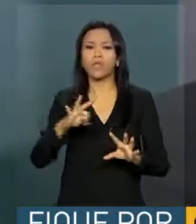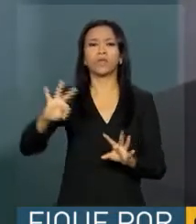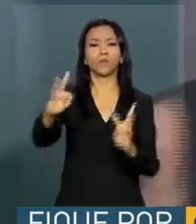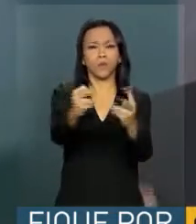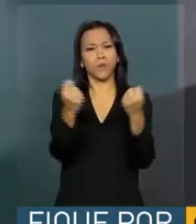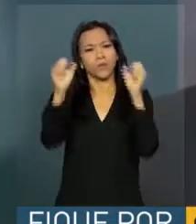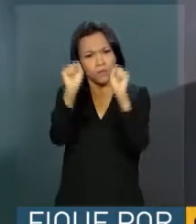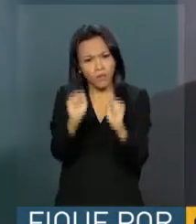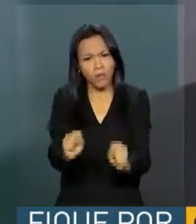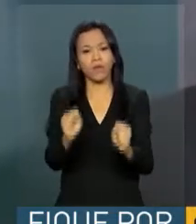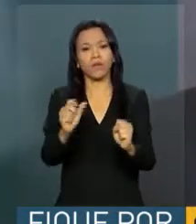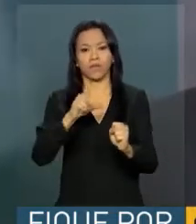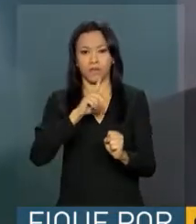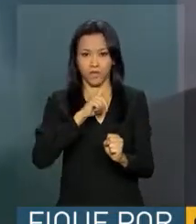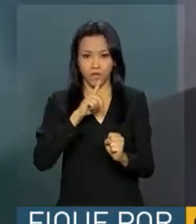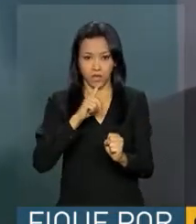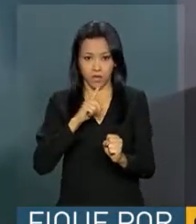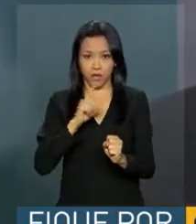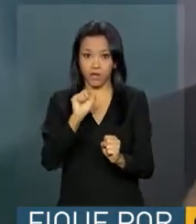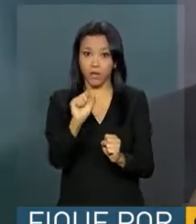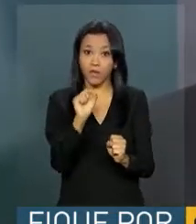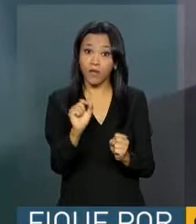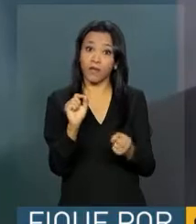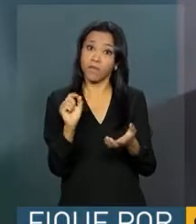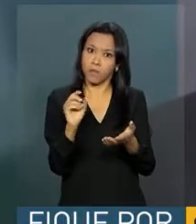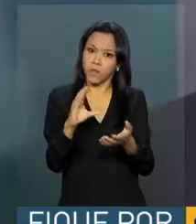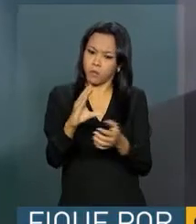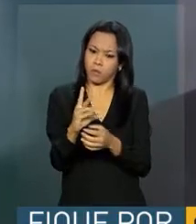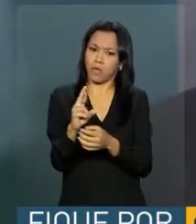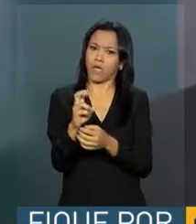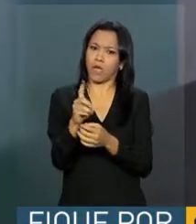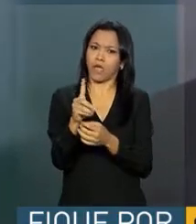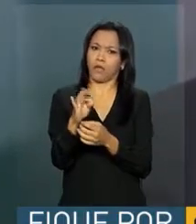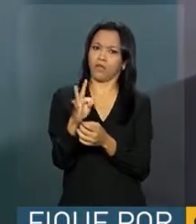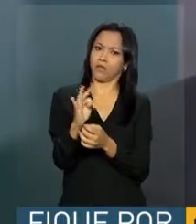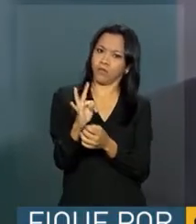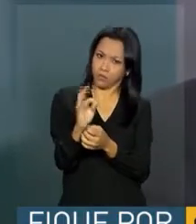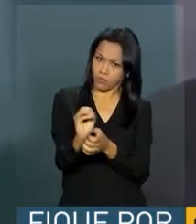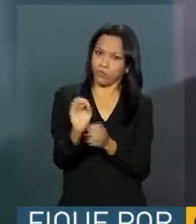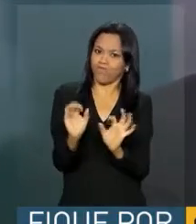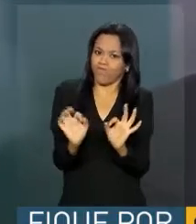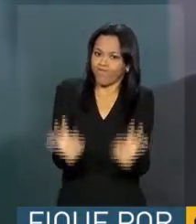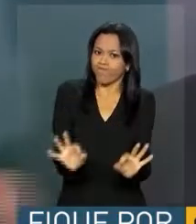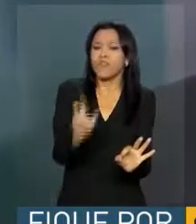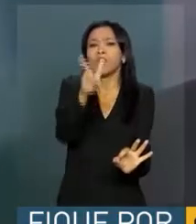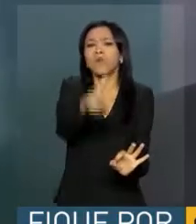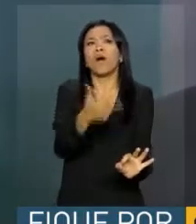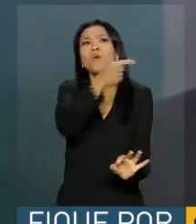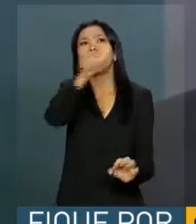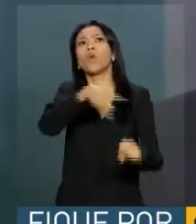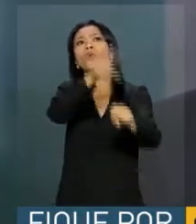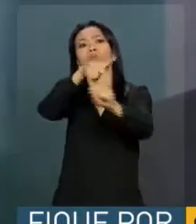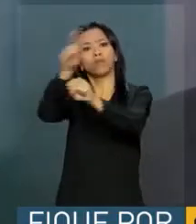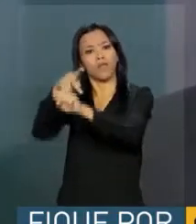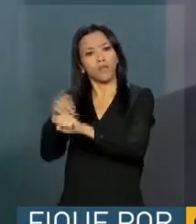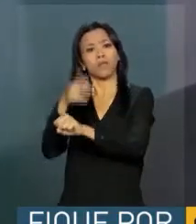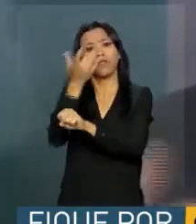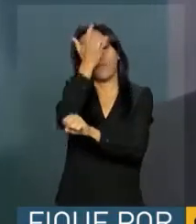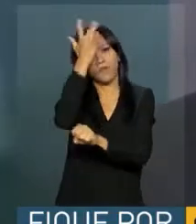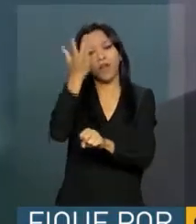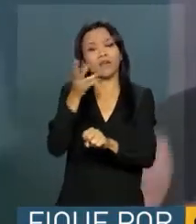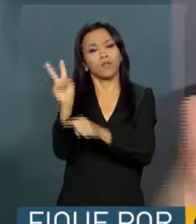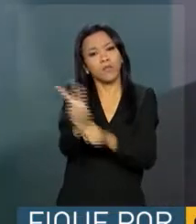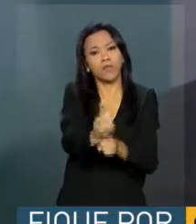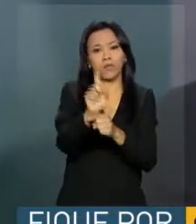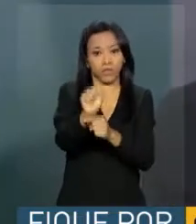possam ter um registro de crédito positivo automático, como em outros países, facilitando a concessão de crédito